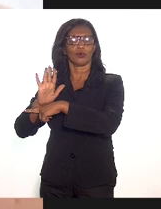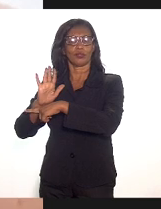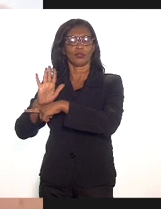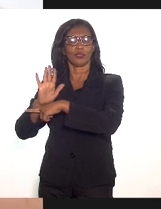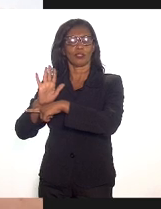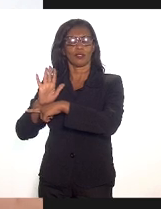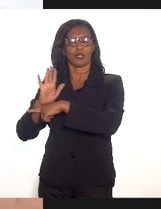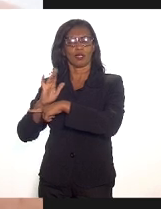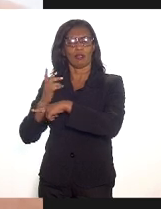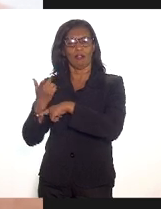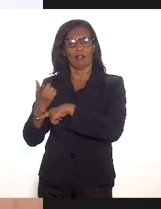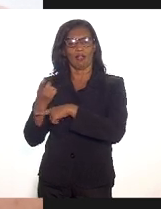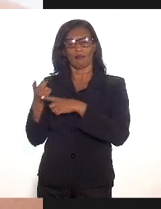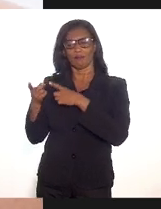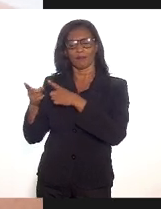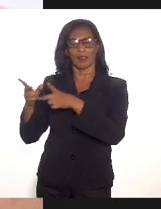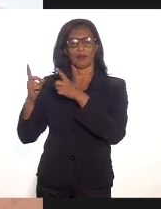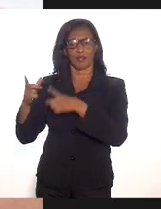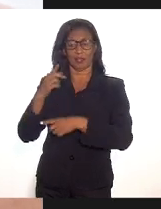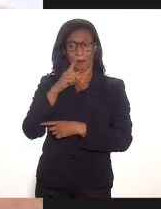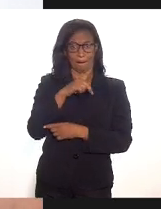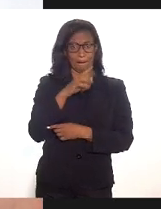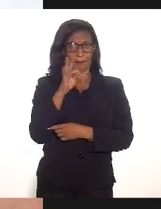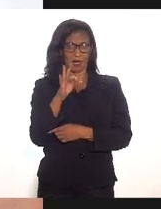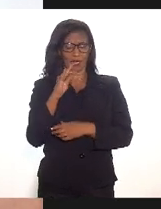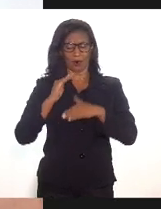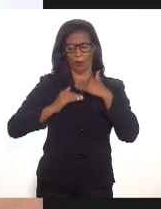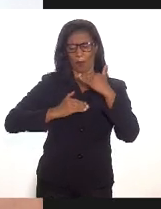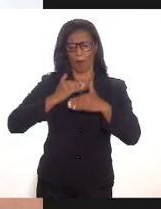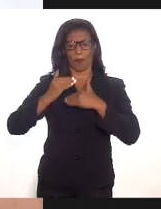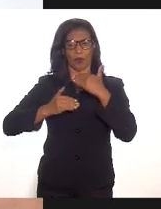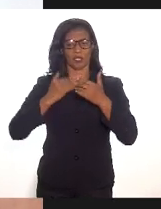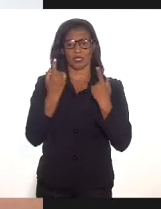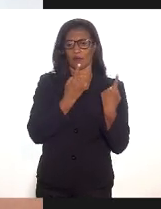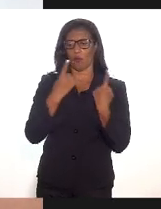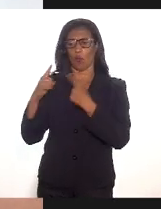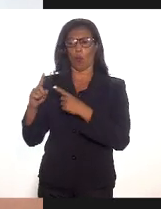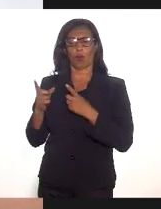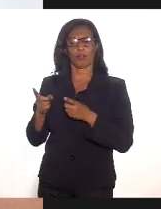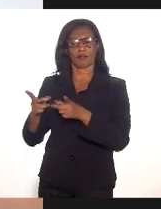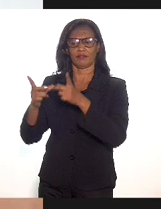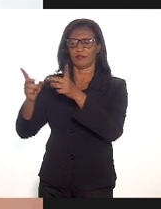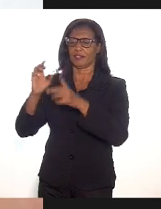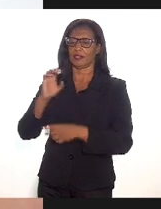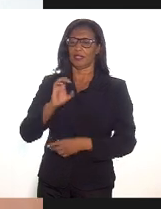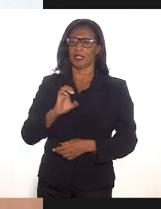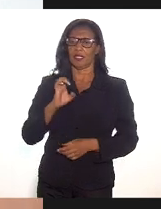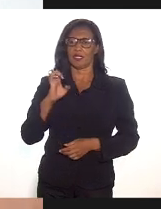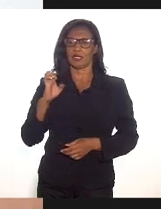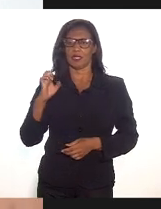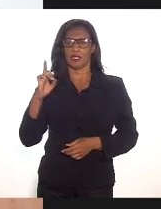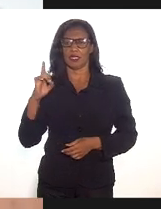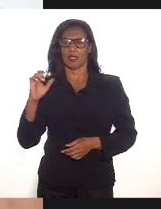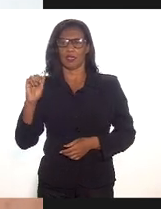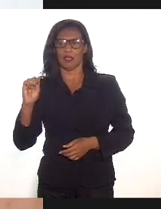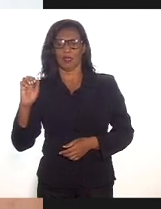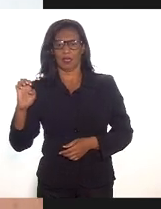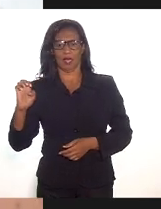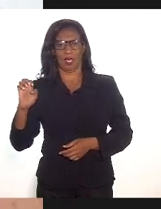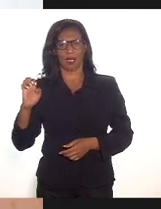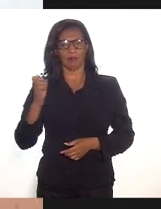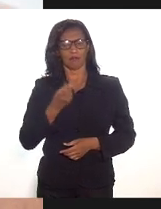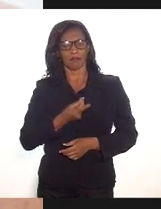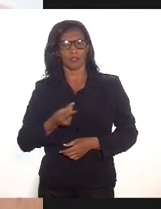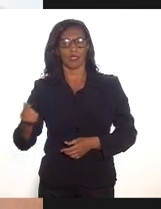PT, desde 2017, com esse processo, sempre foi contra a privatização da SEDAI no nosso estado e